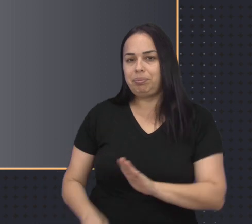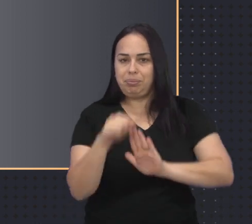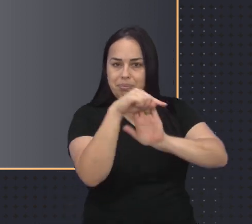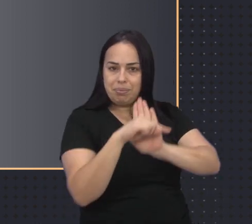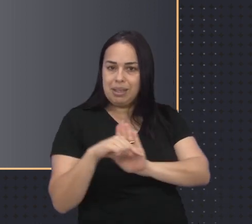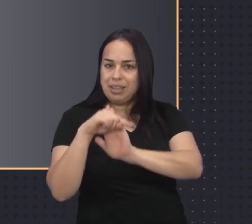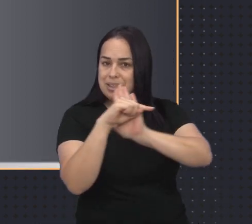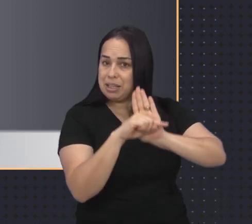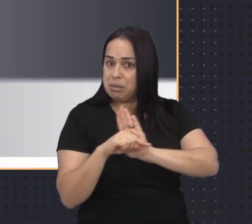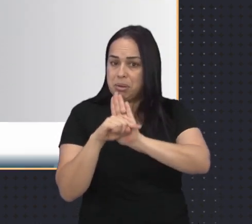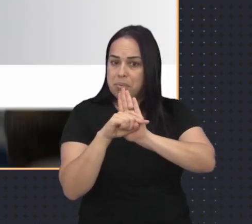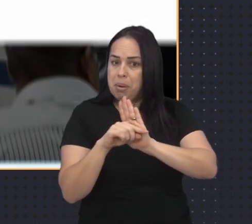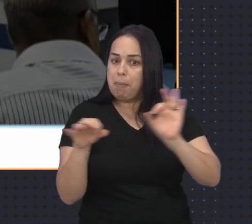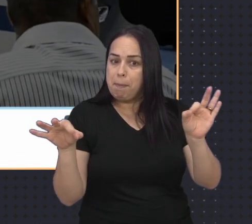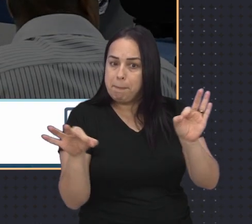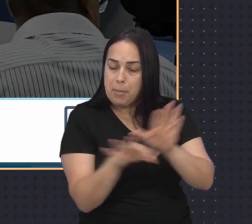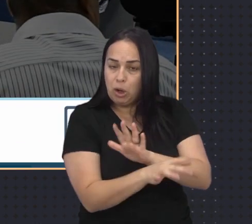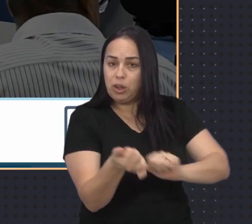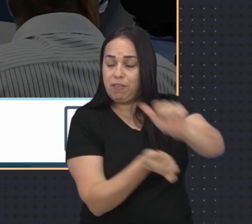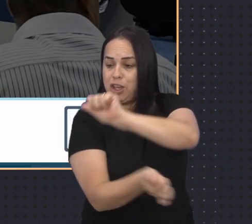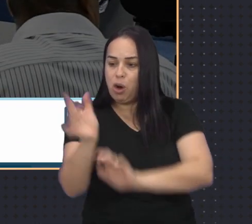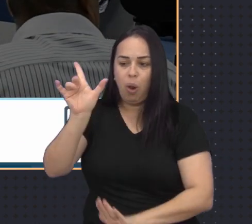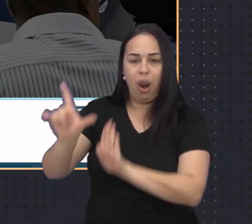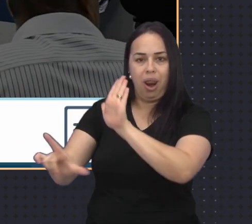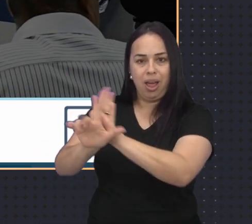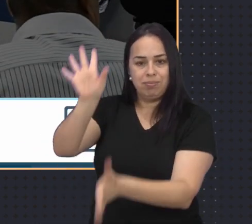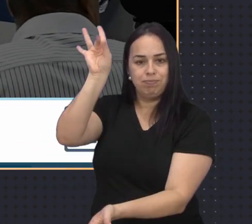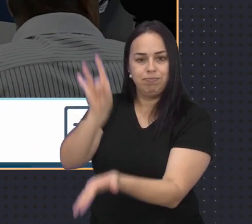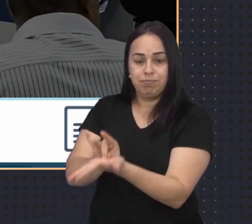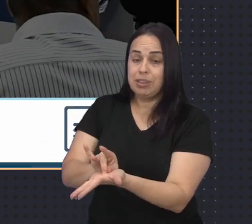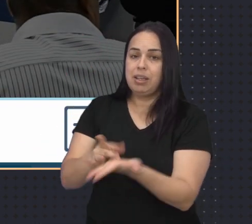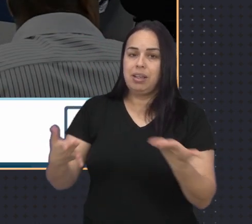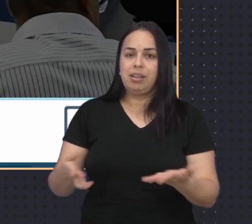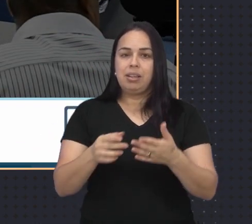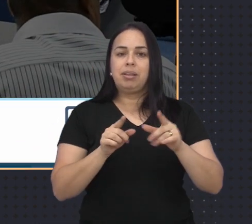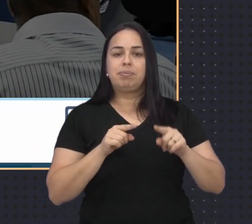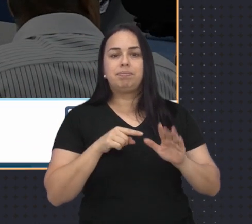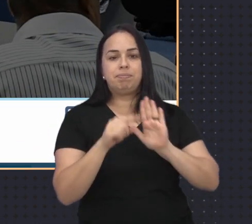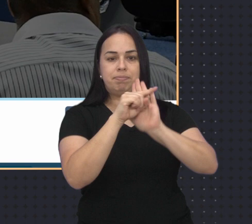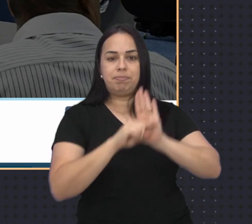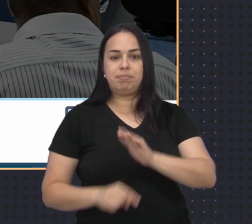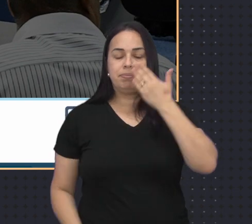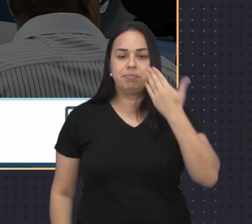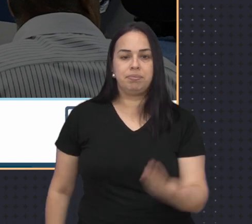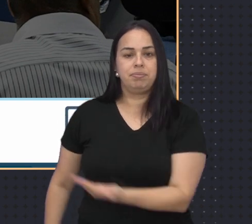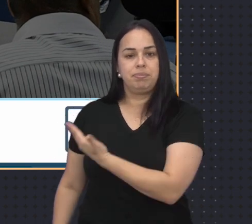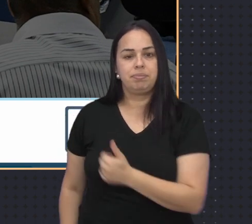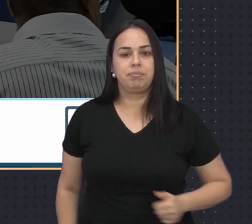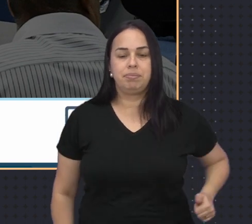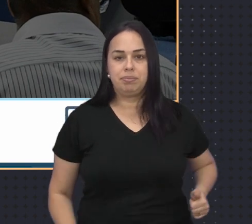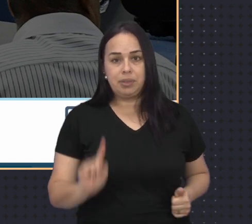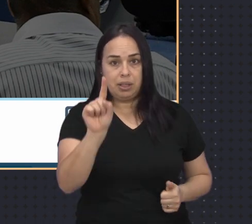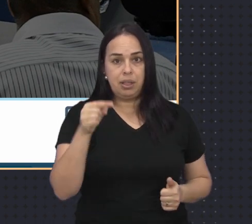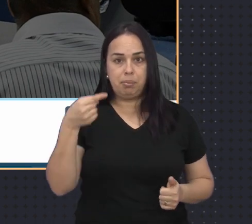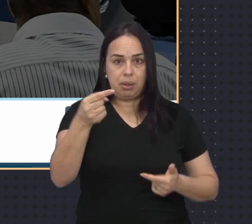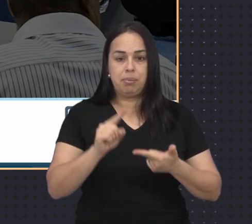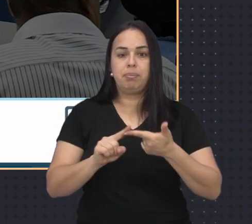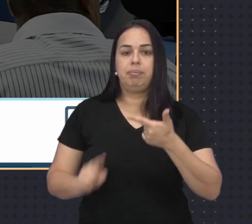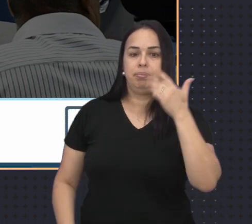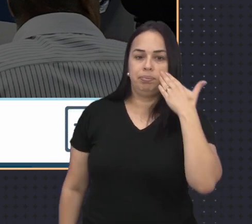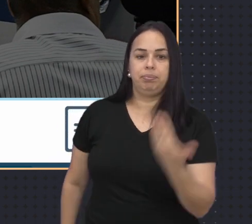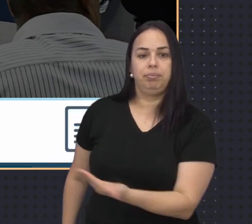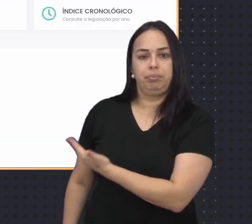as propostas sancionadas que já estão em vigor em São José. Basta clicar em Atividade Legislativa, depois em